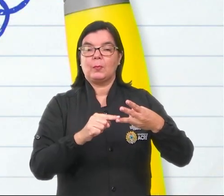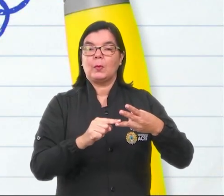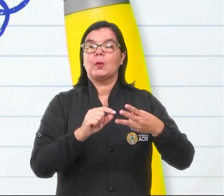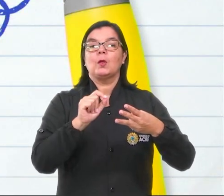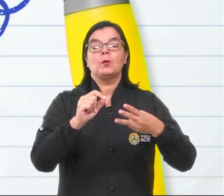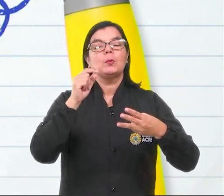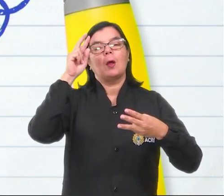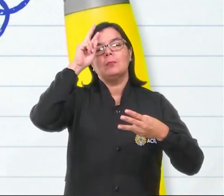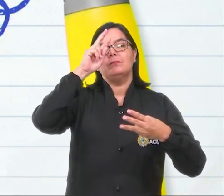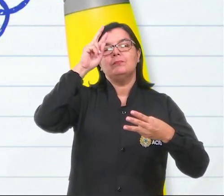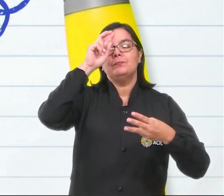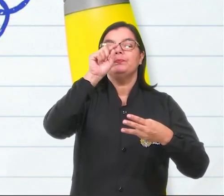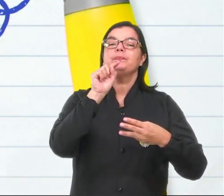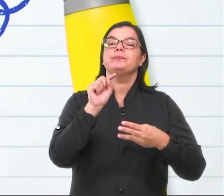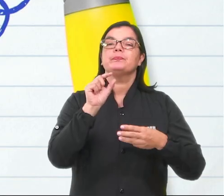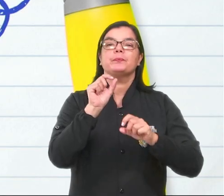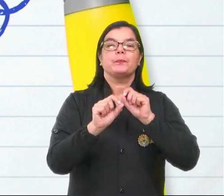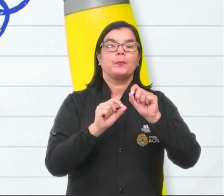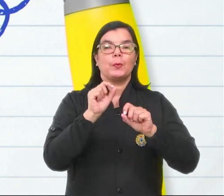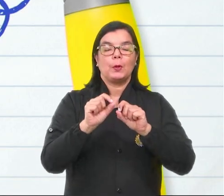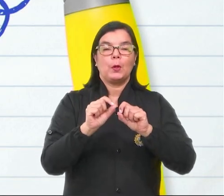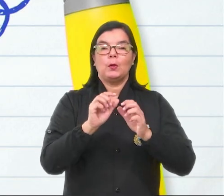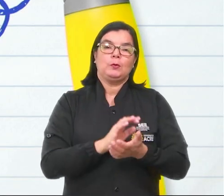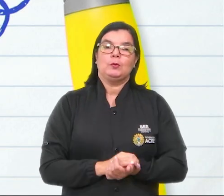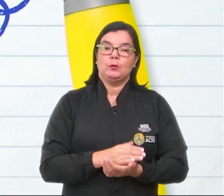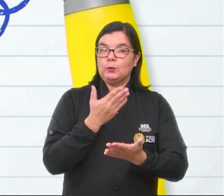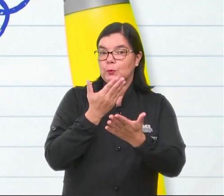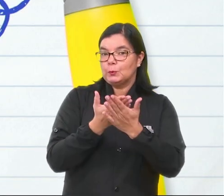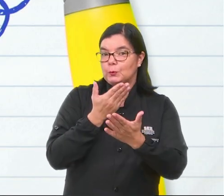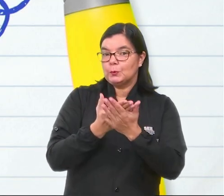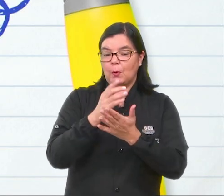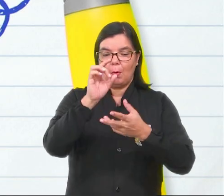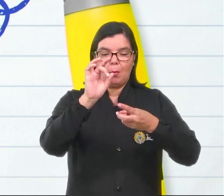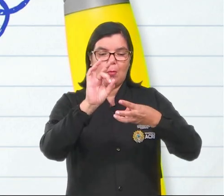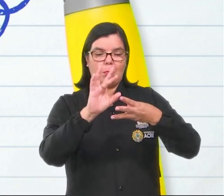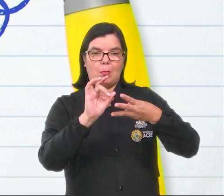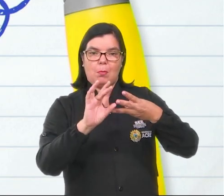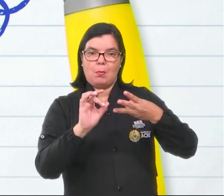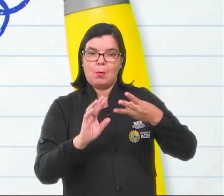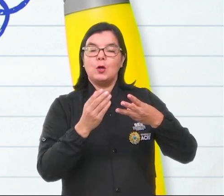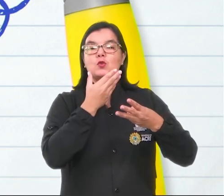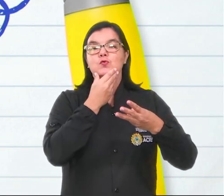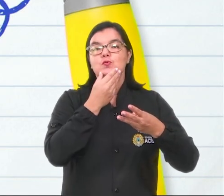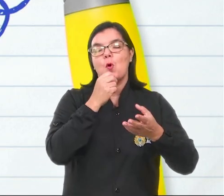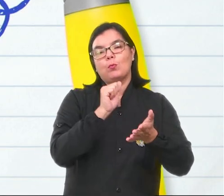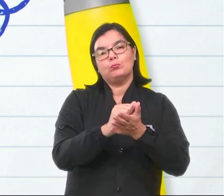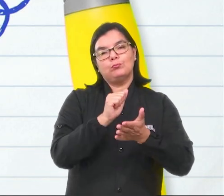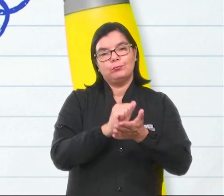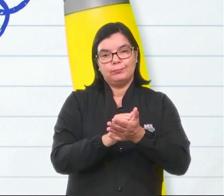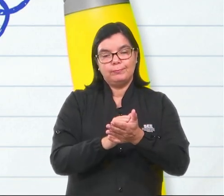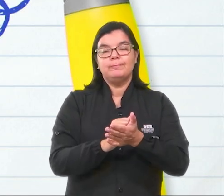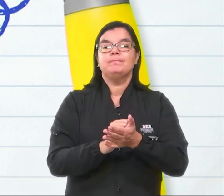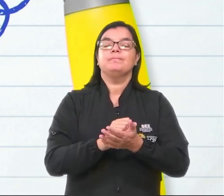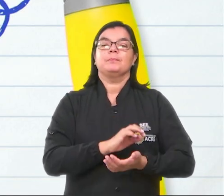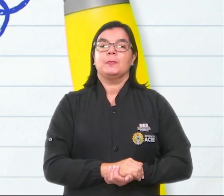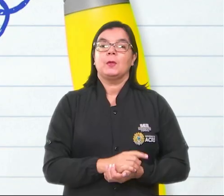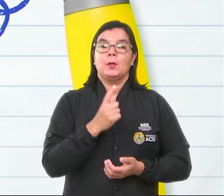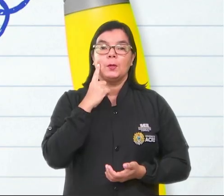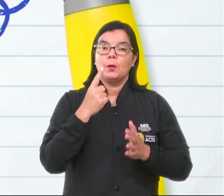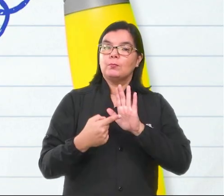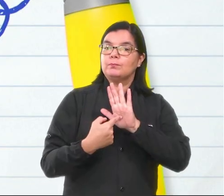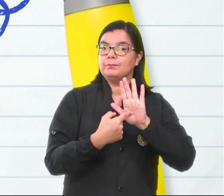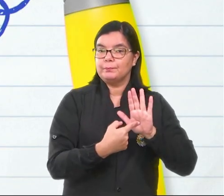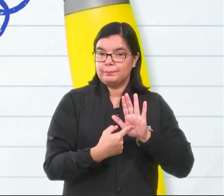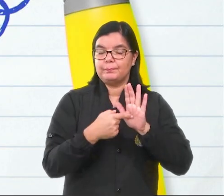acabam relembrando você o objeto de estudo de cada um desses clássicos da sociologia que eu